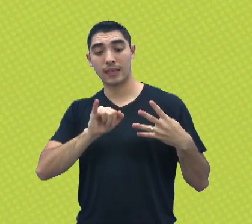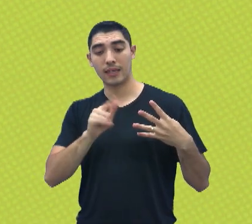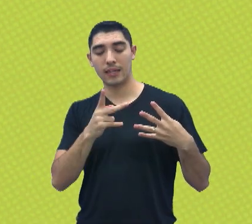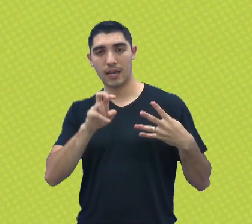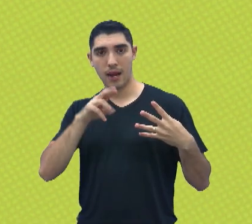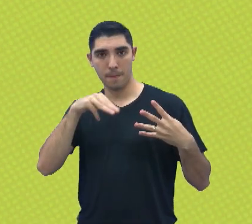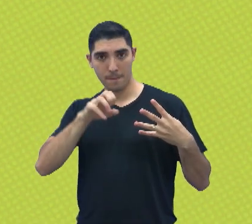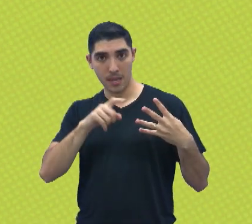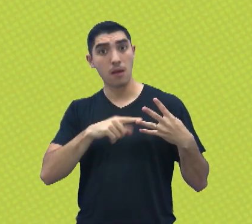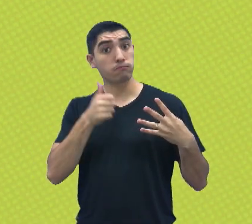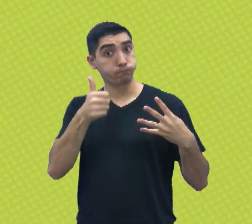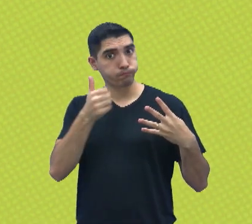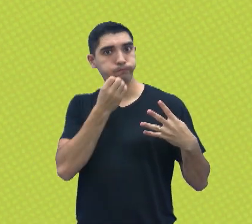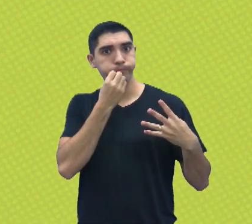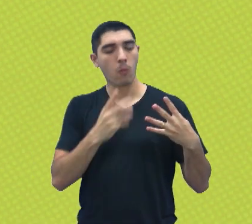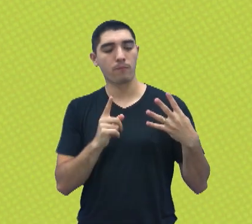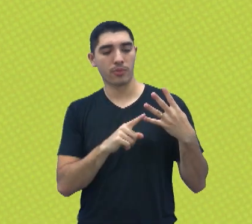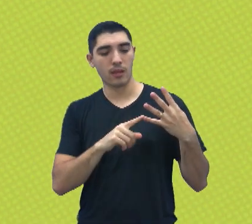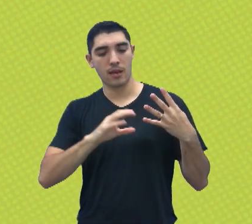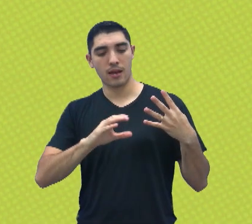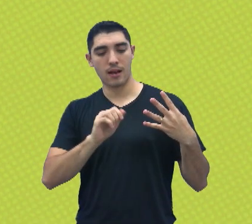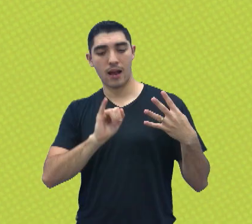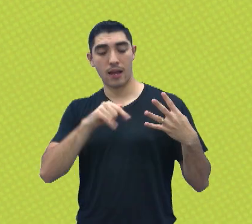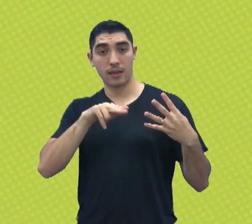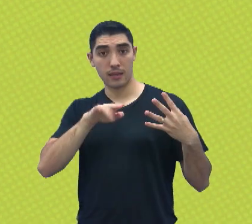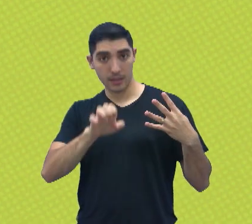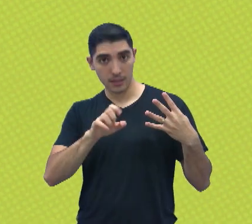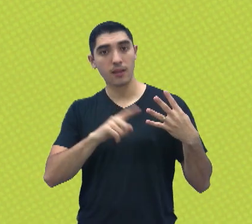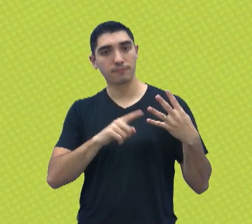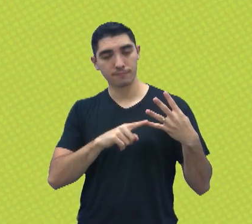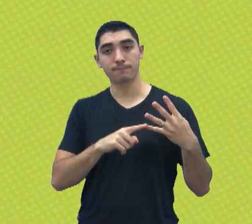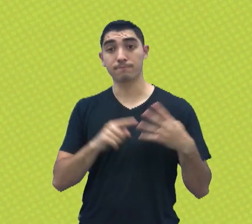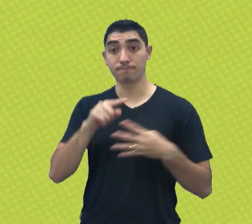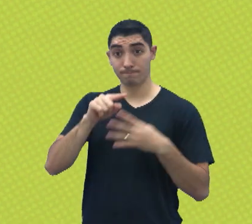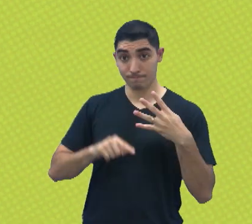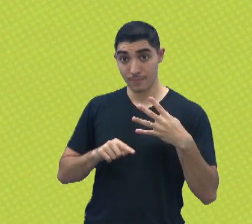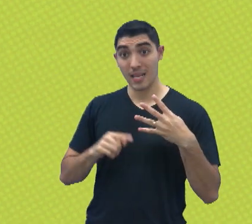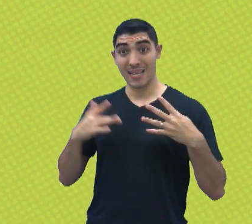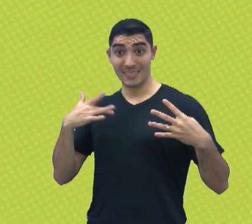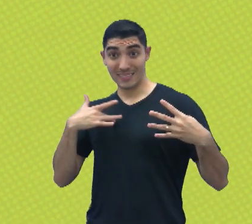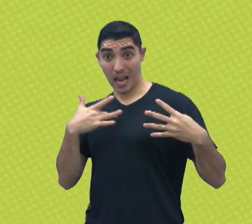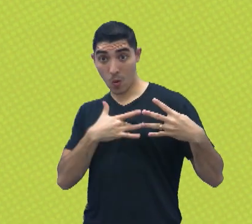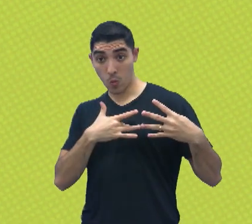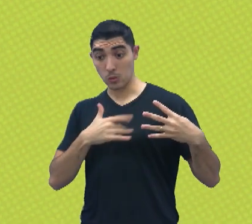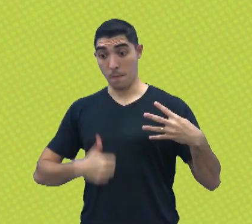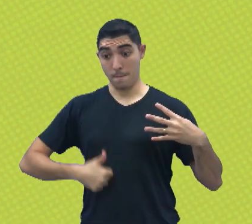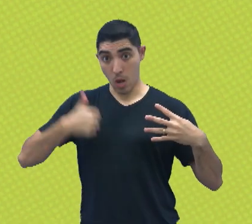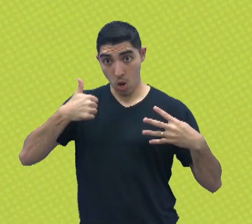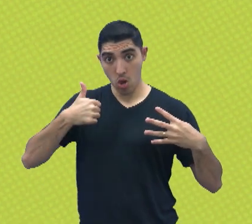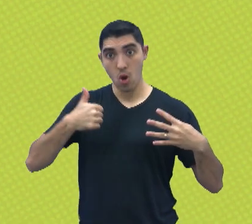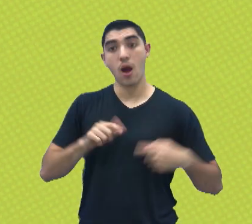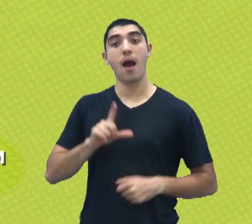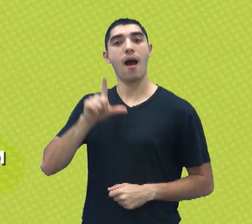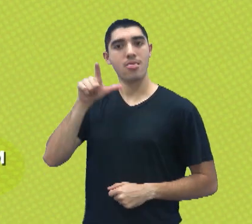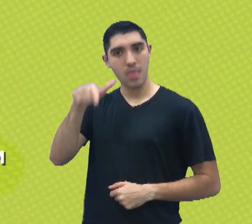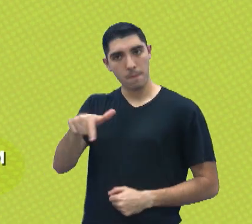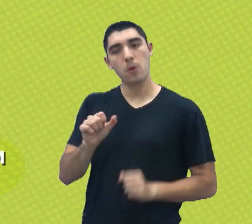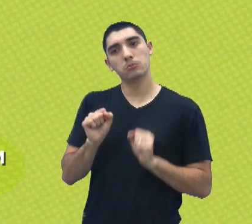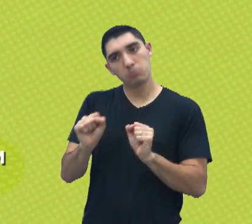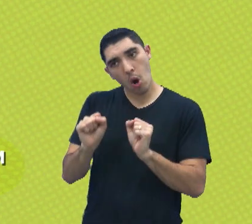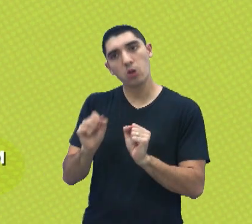zagueiro bom de bola também, e o Kaique Geloni, lateral esquerdo do São José. Precisa recuperar todos esses atletas fisicamente, atestado